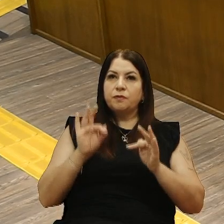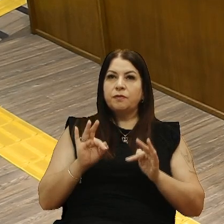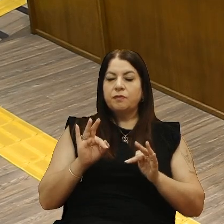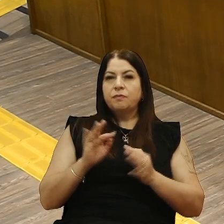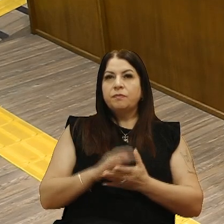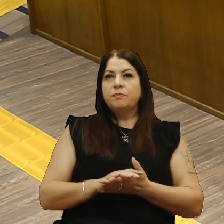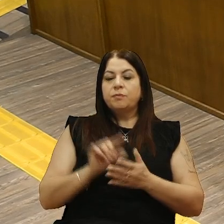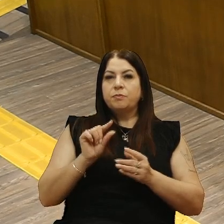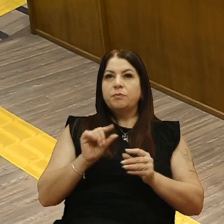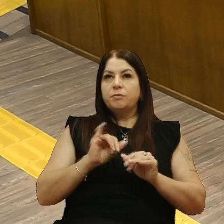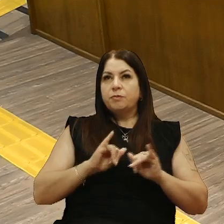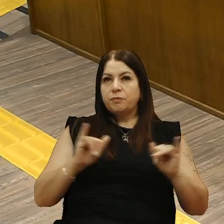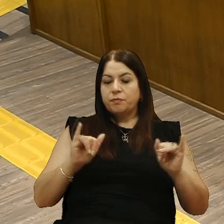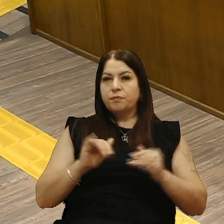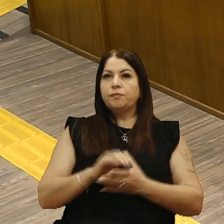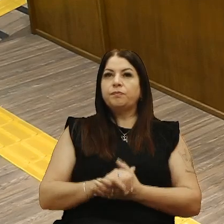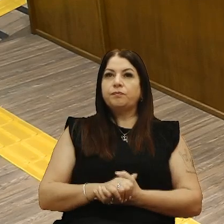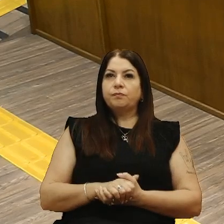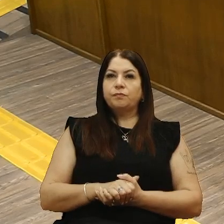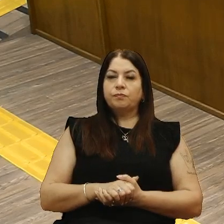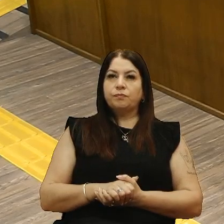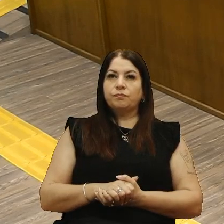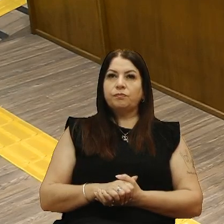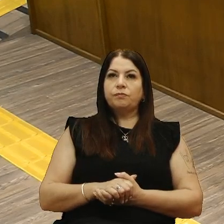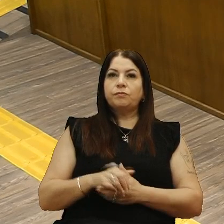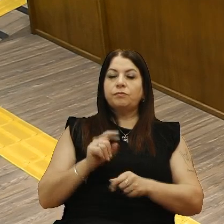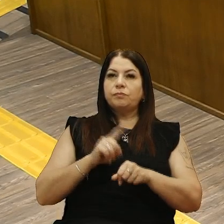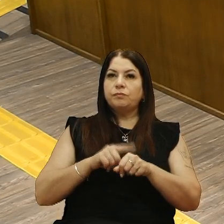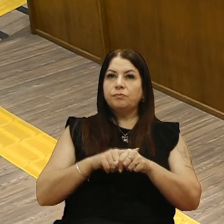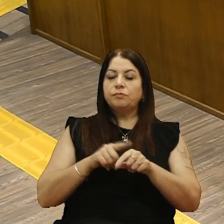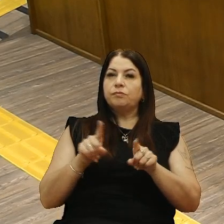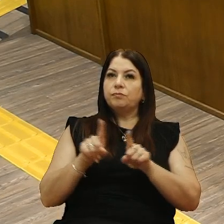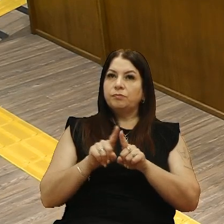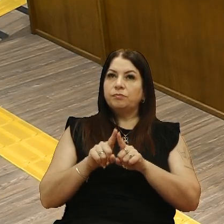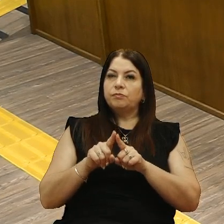Encerradas as pequenas comunicações, momento